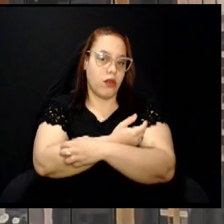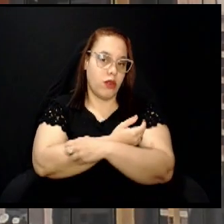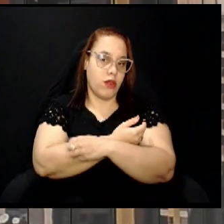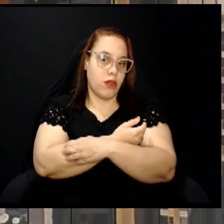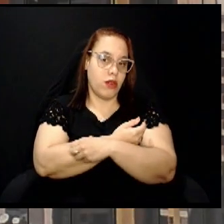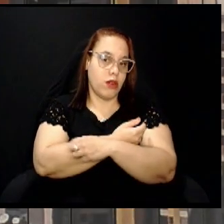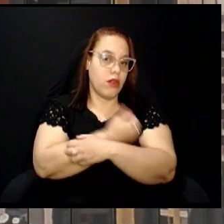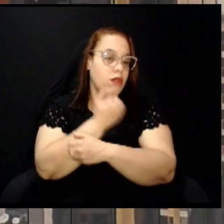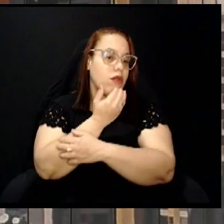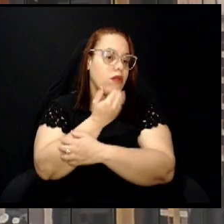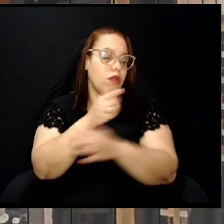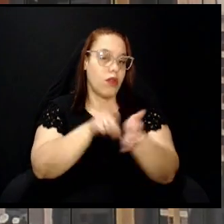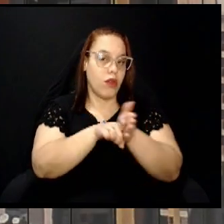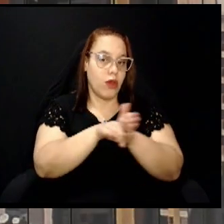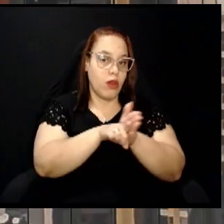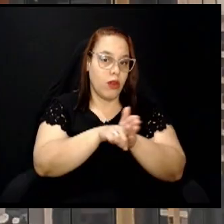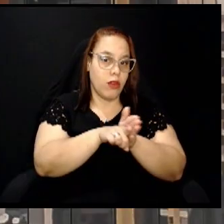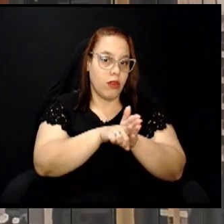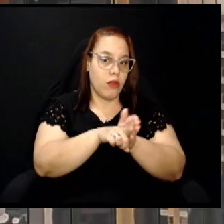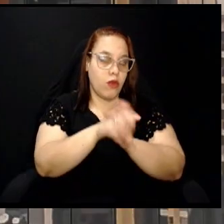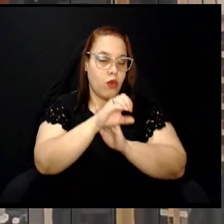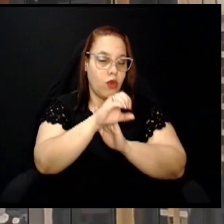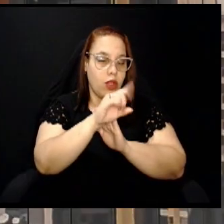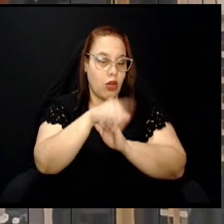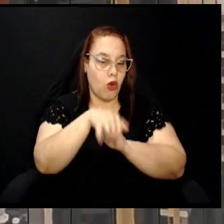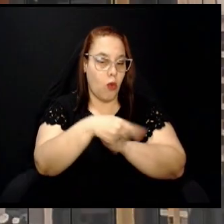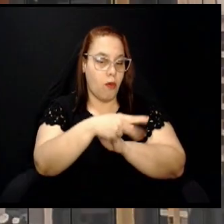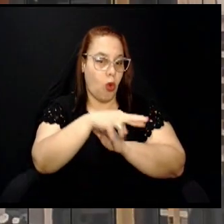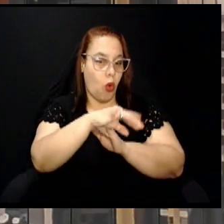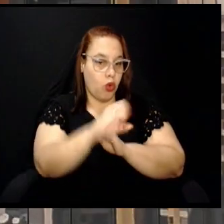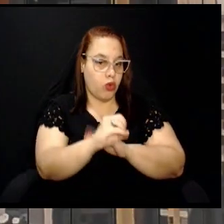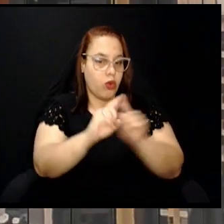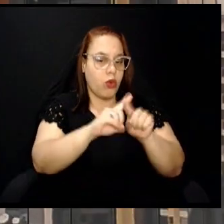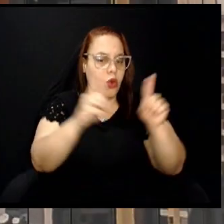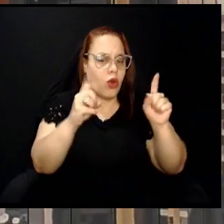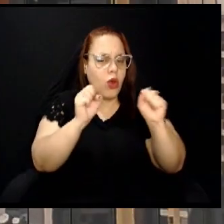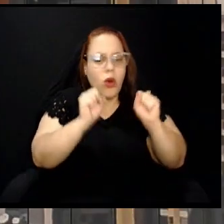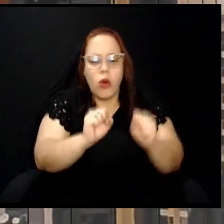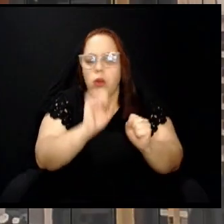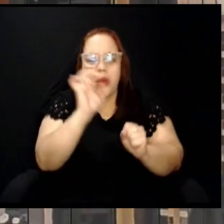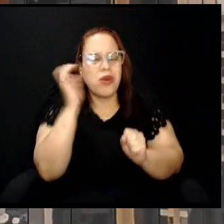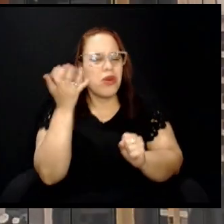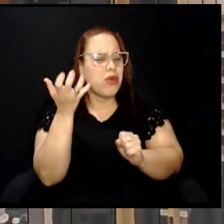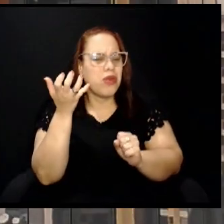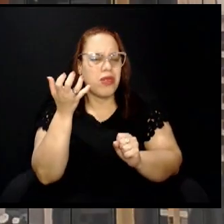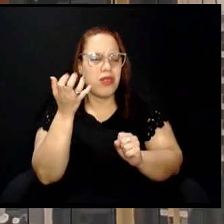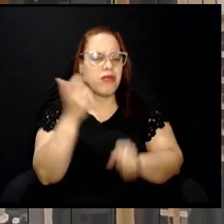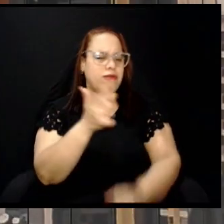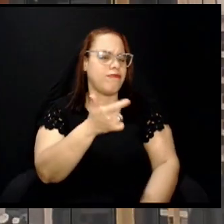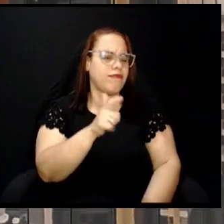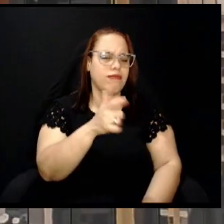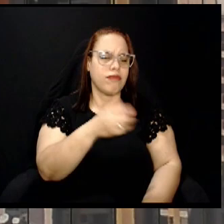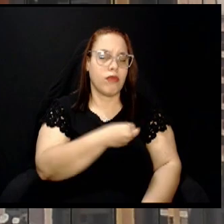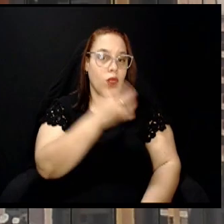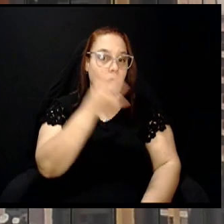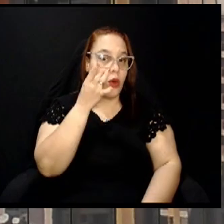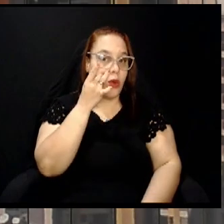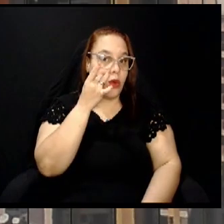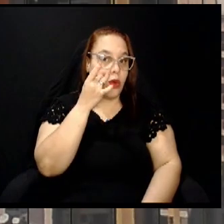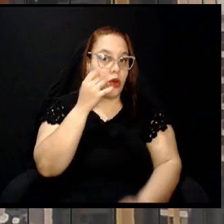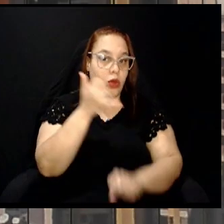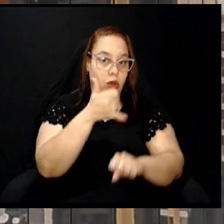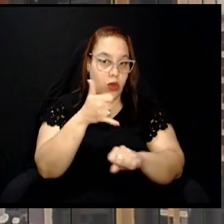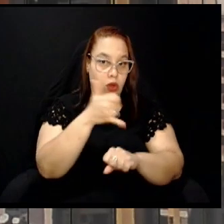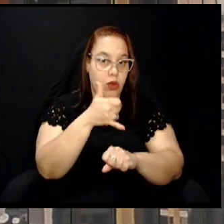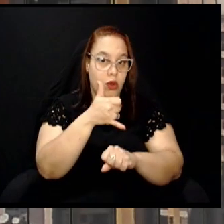porque não dá para pesquisar quando já está muito decomposto, né? Mas o que poderia causar, já que eles não têm a presença de óleo, por